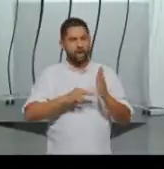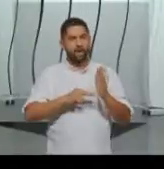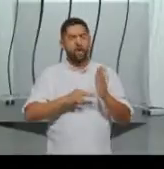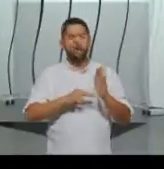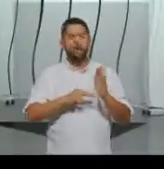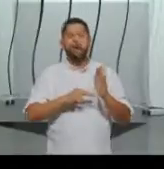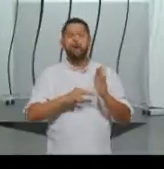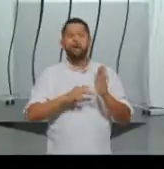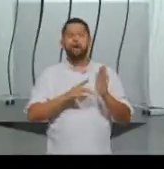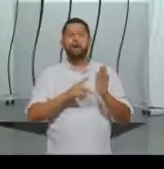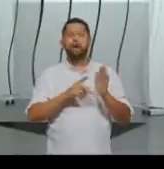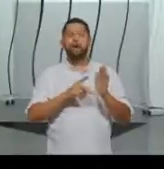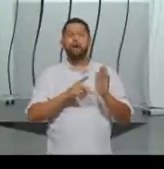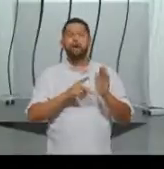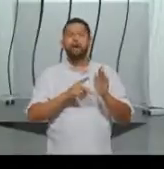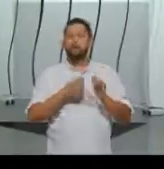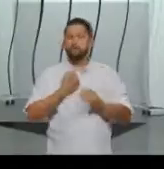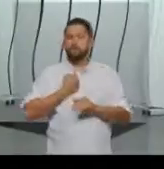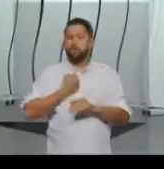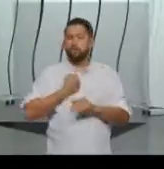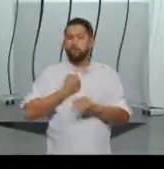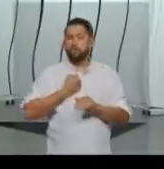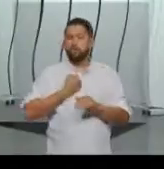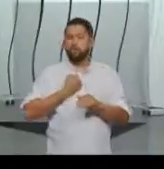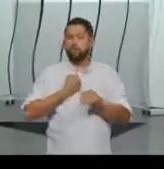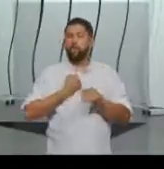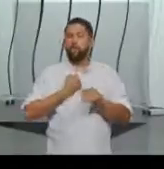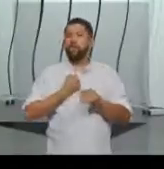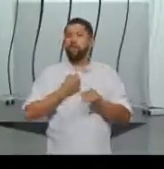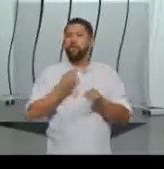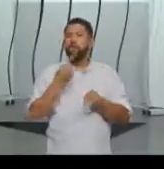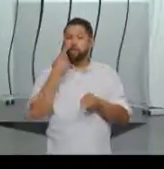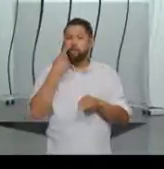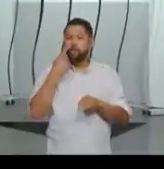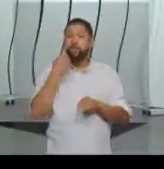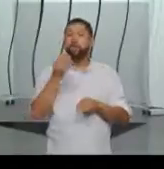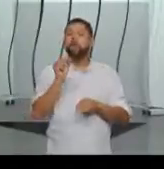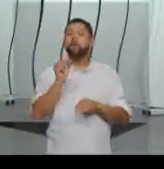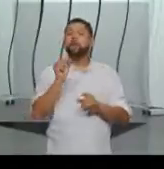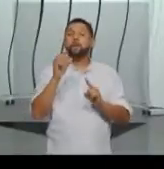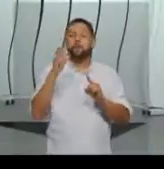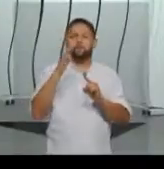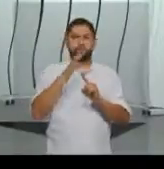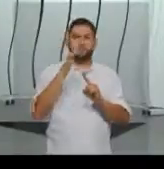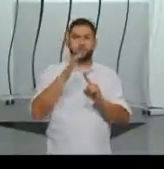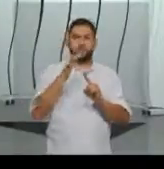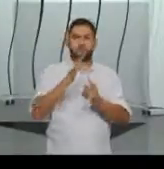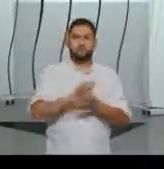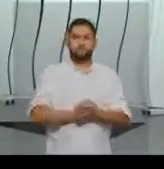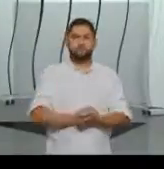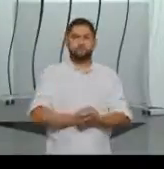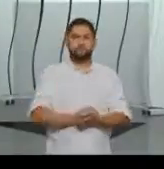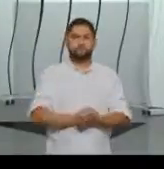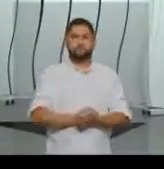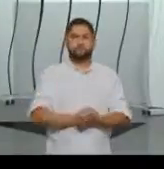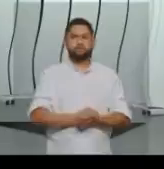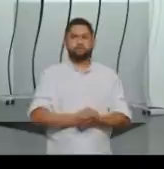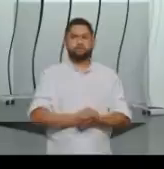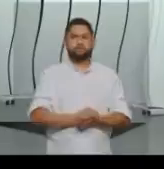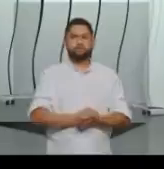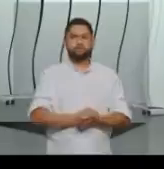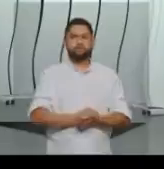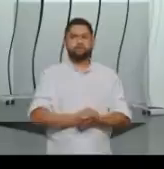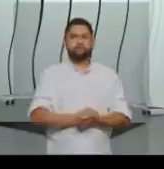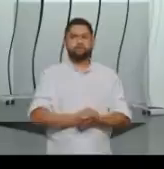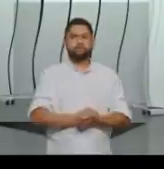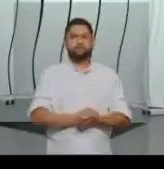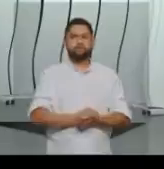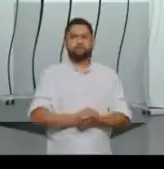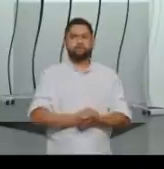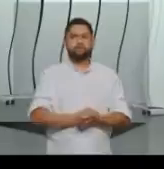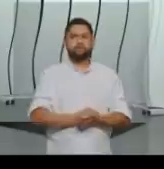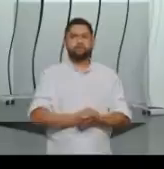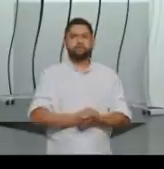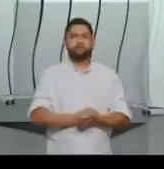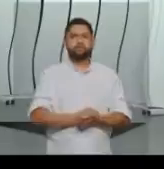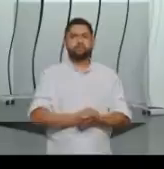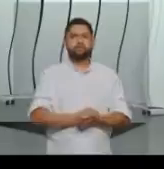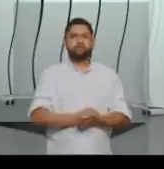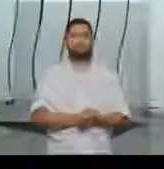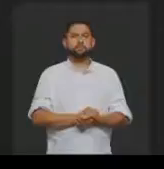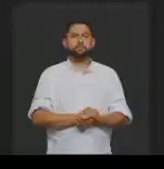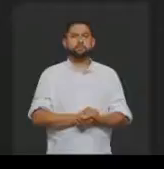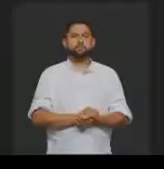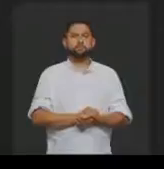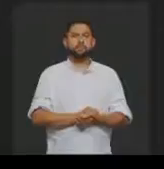tentar entender qual é o fator que está influenciando ali. Vamos lá? O primeiro. A maioria dos